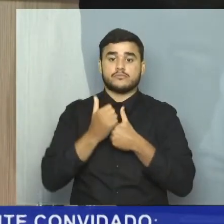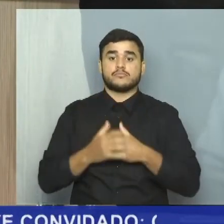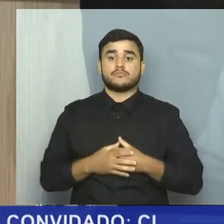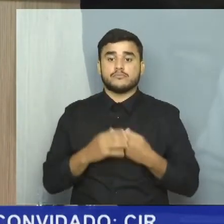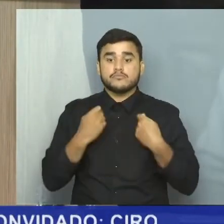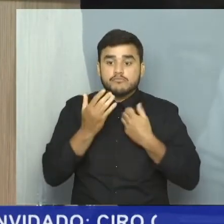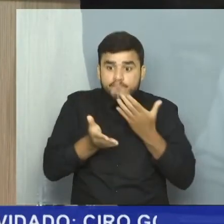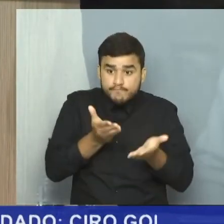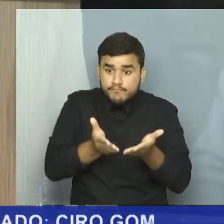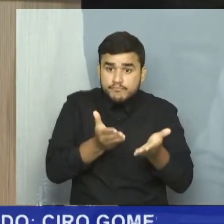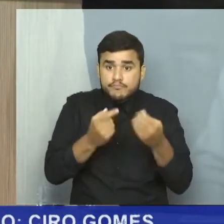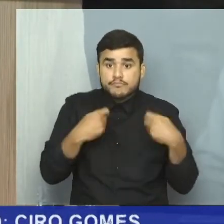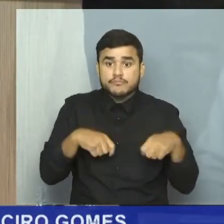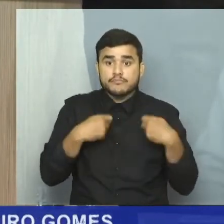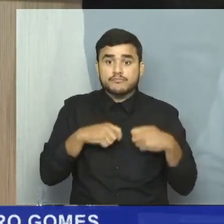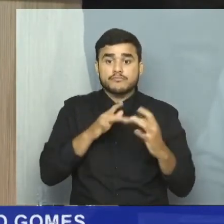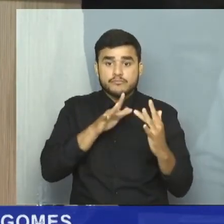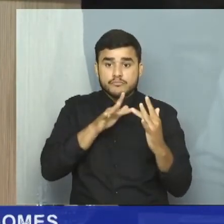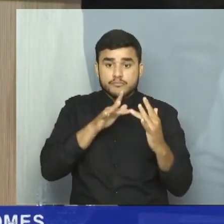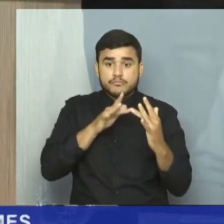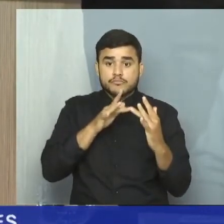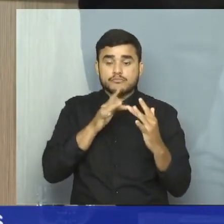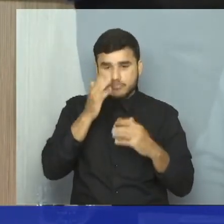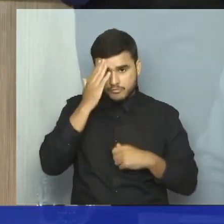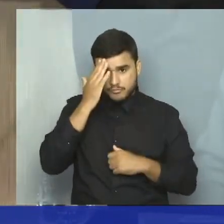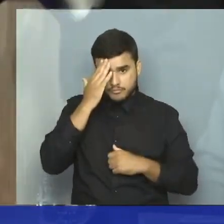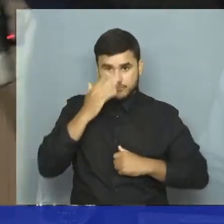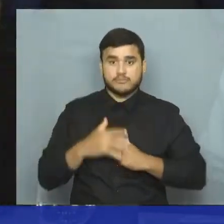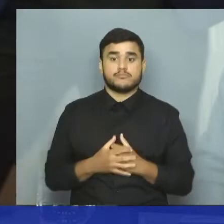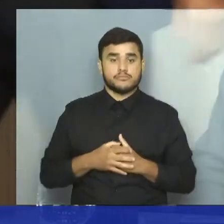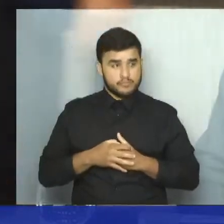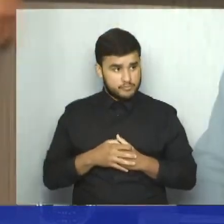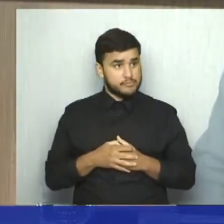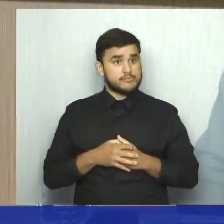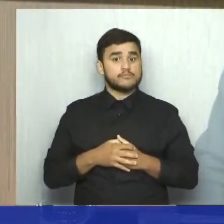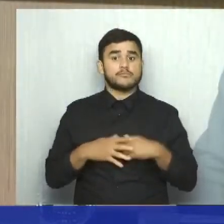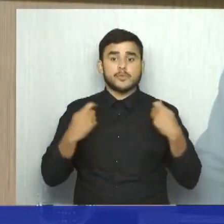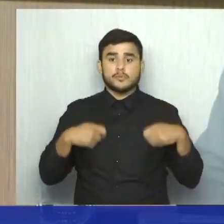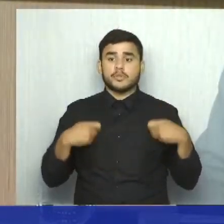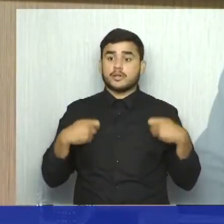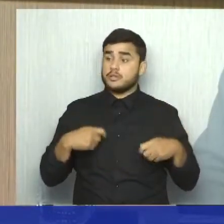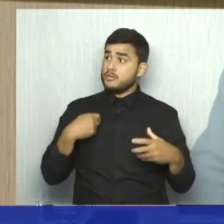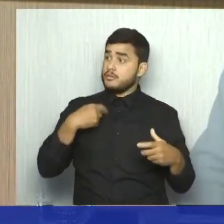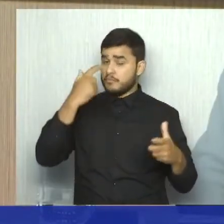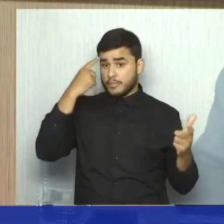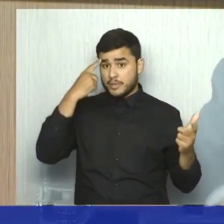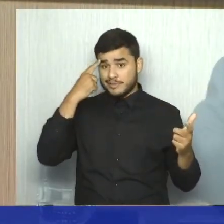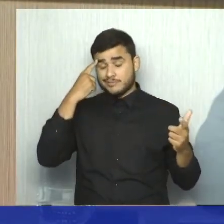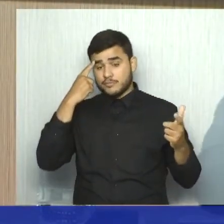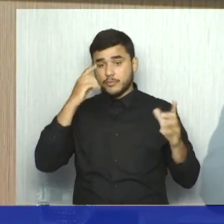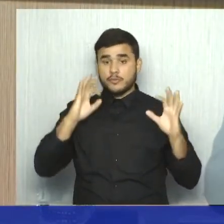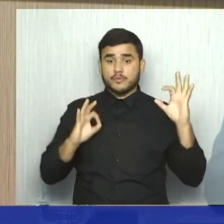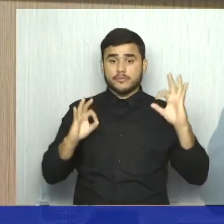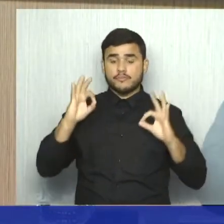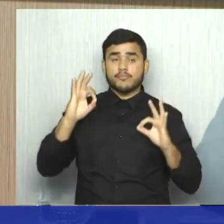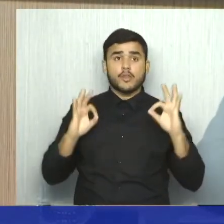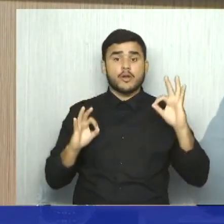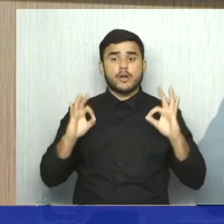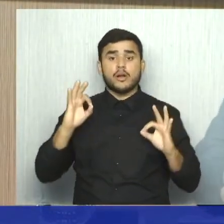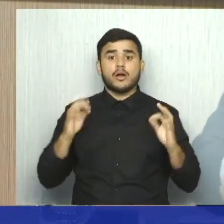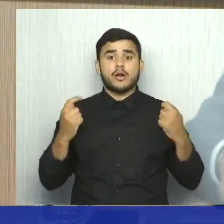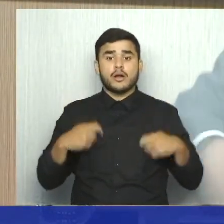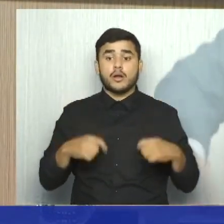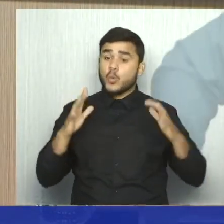atenção pessoalizada. Isso tudo o poder público tem que mapear e começar a fazer uma reestruturação